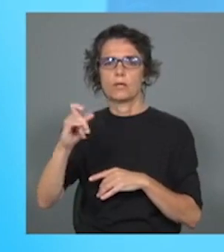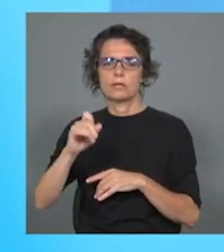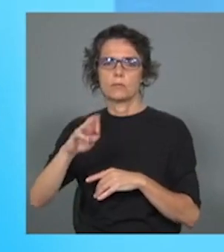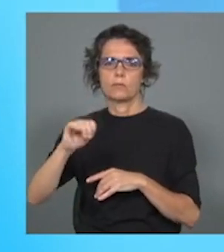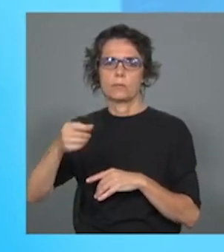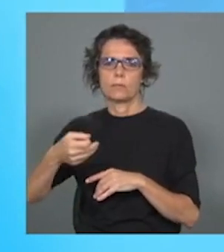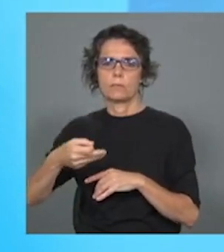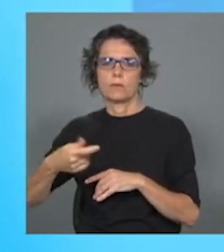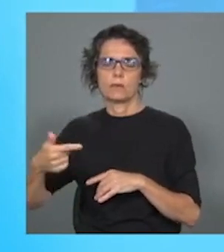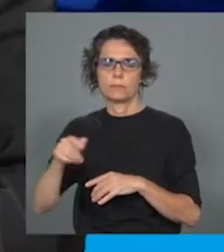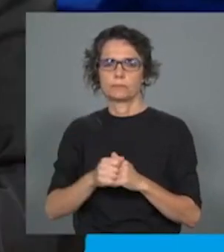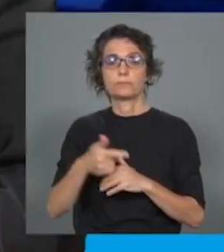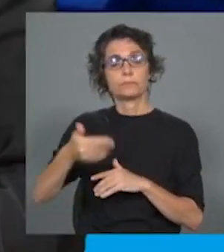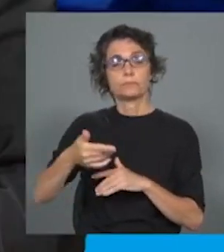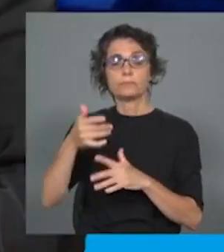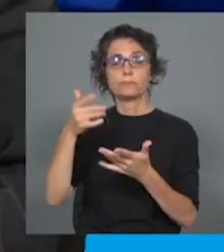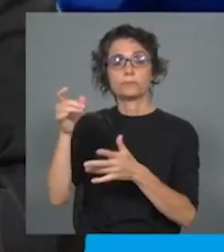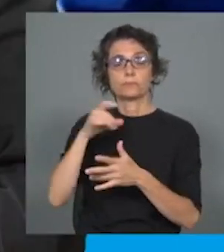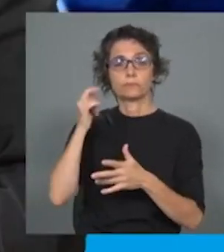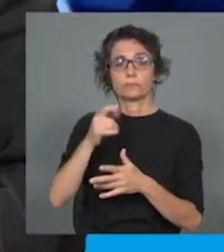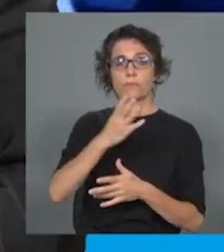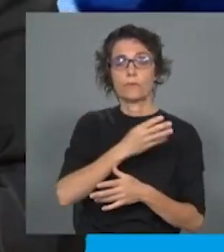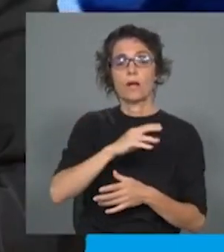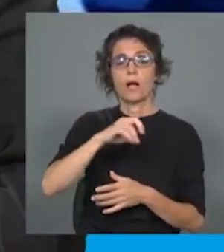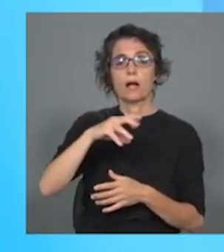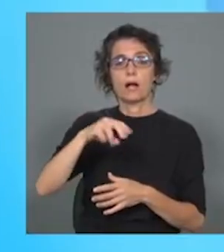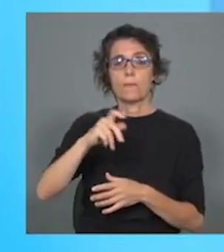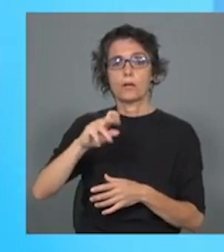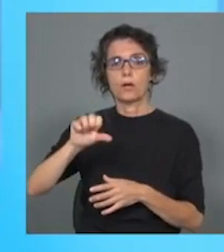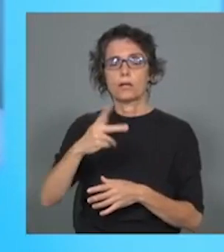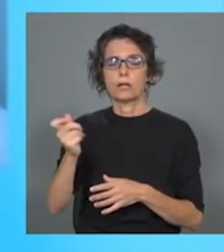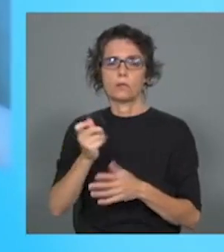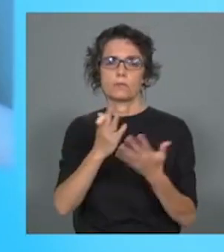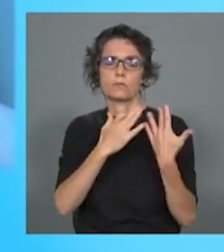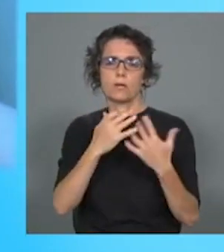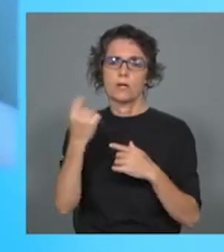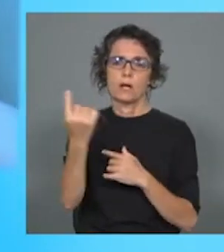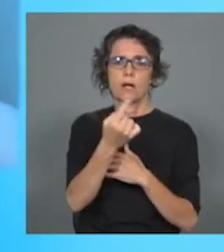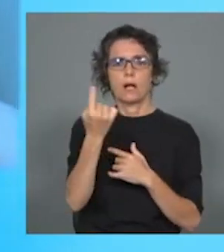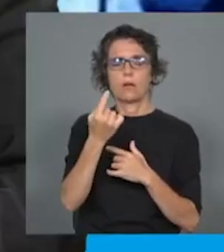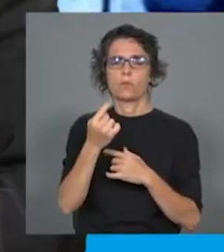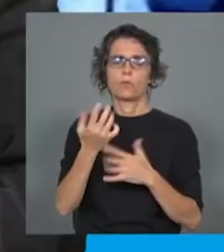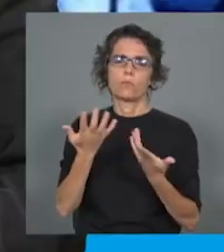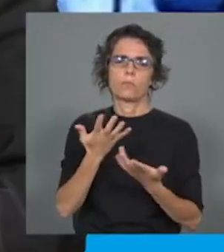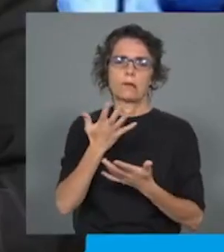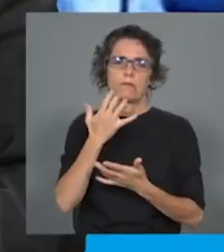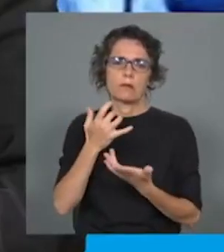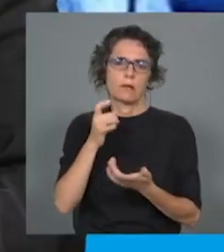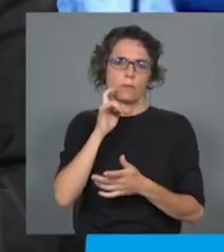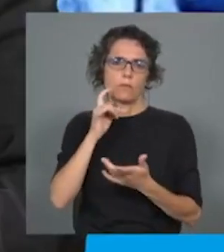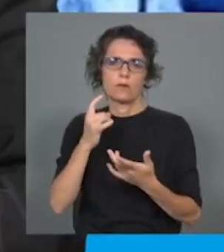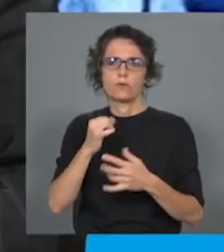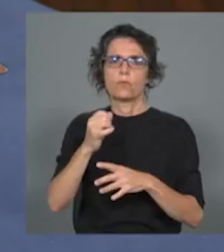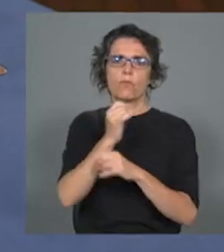Falamos agora com o Dom Américo Aguiar sobre o dever comum de prevenirmos os incêndios. Dom Américo, boa tarde. Obrigado por estar no